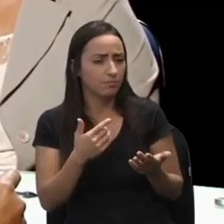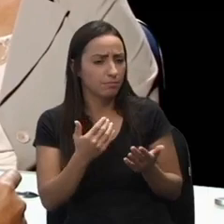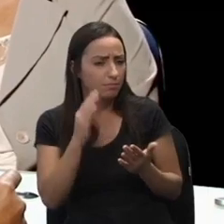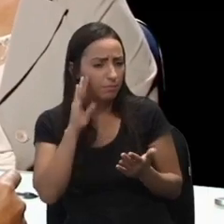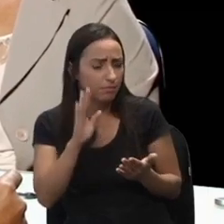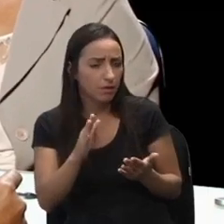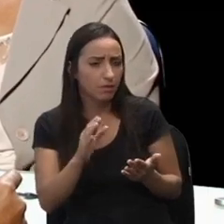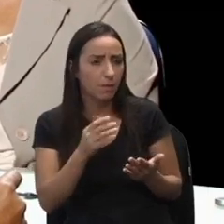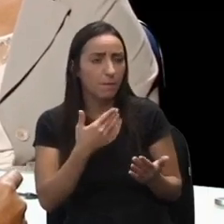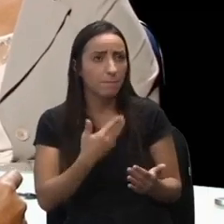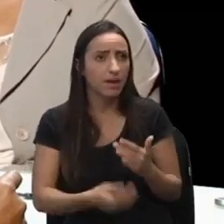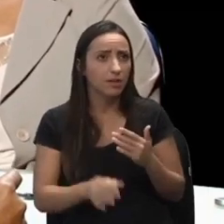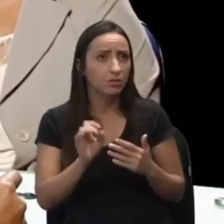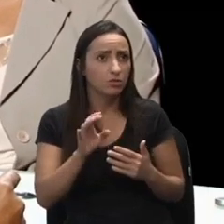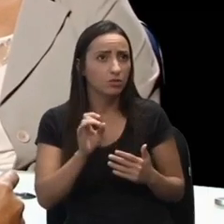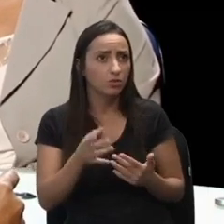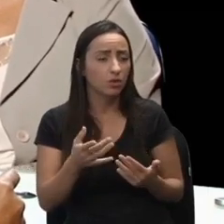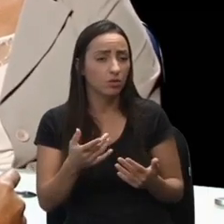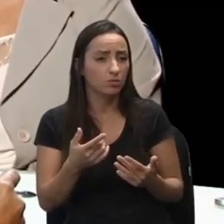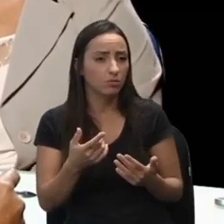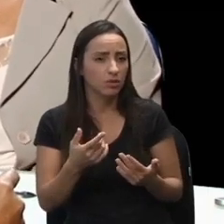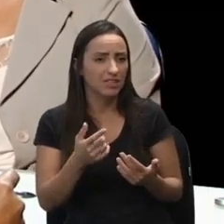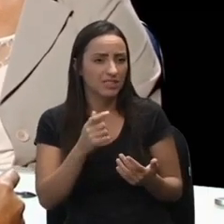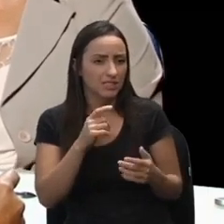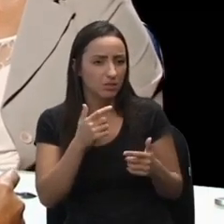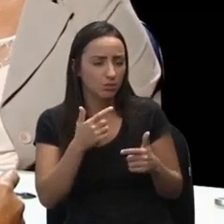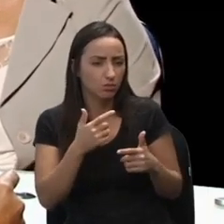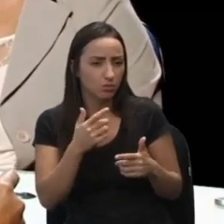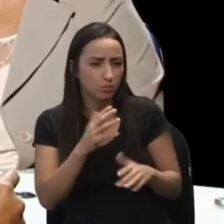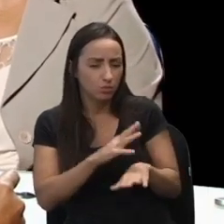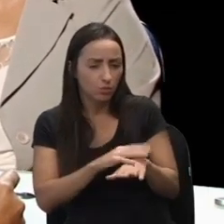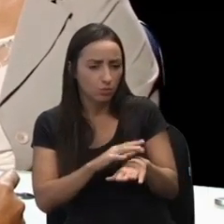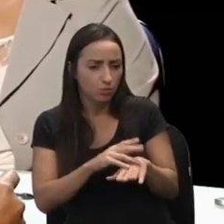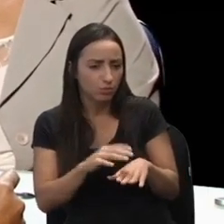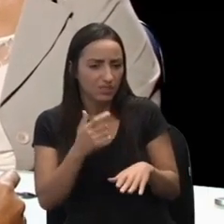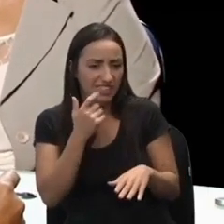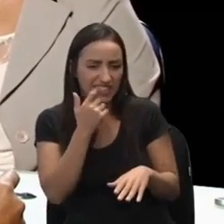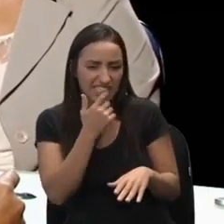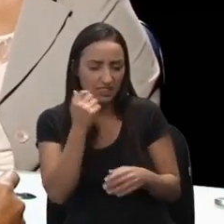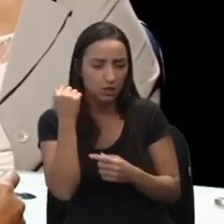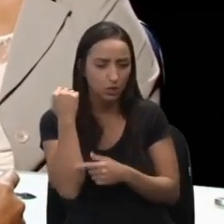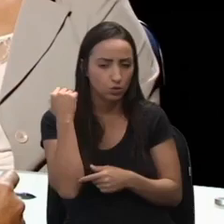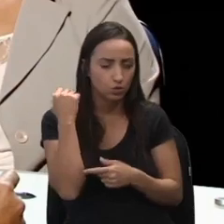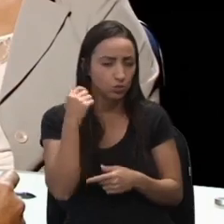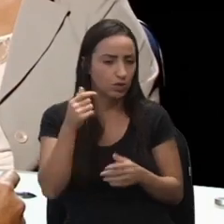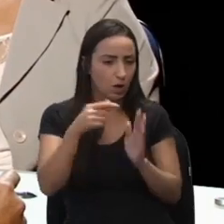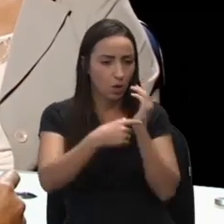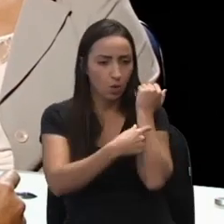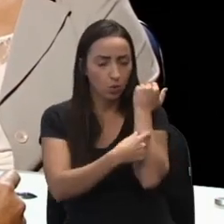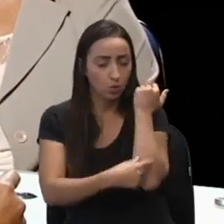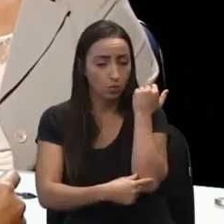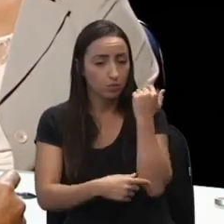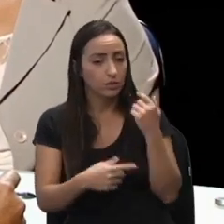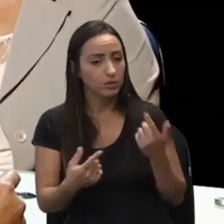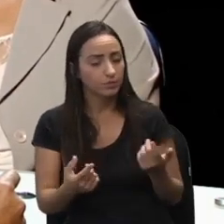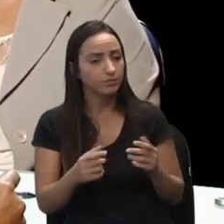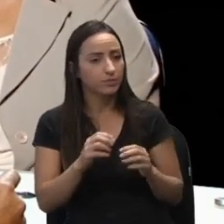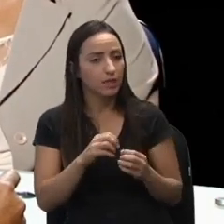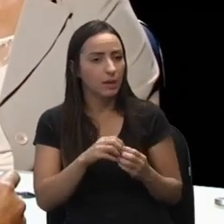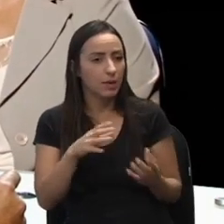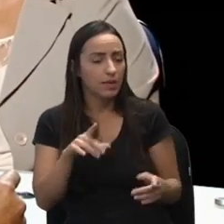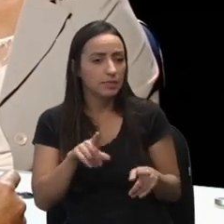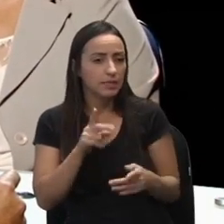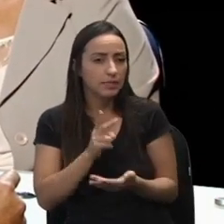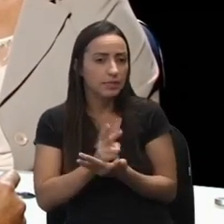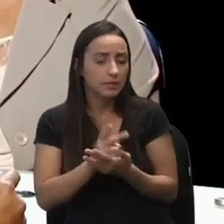Só perde para as doenças osteomusculares, né? As dores na junta, dor no joelho, dor na coluna, né? Então, ele aparece sempre entre a primeira e